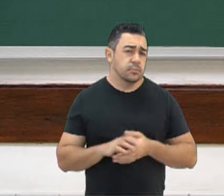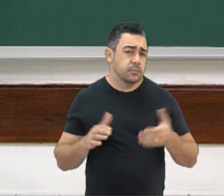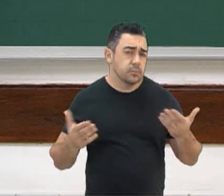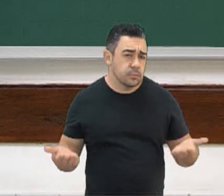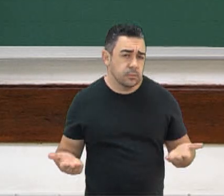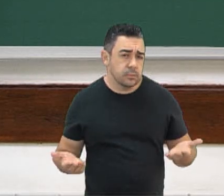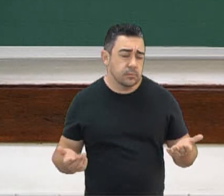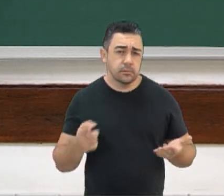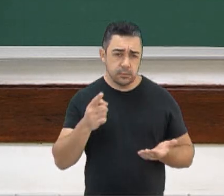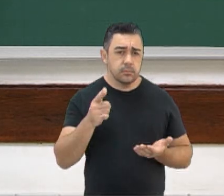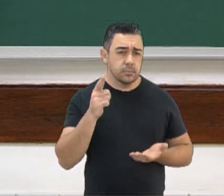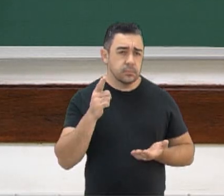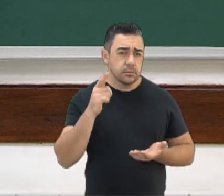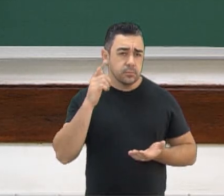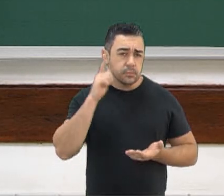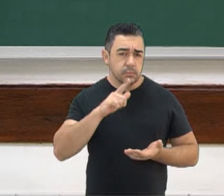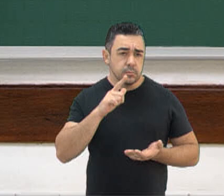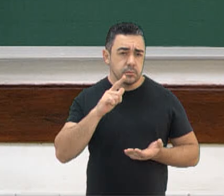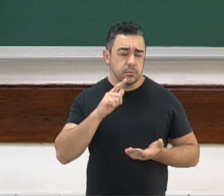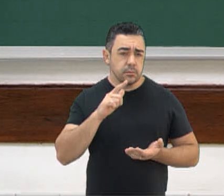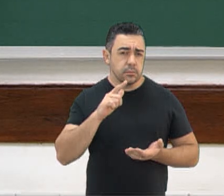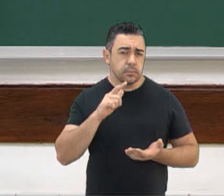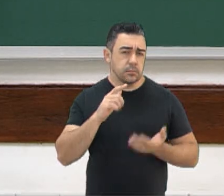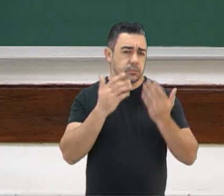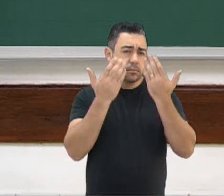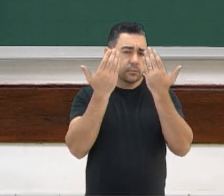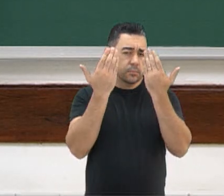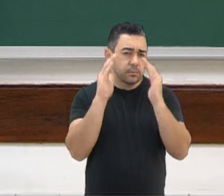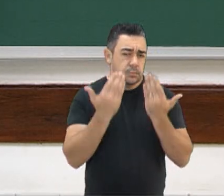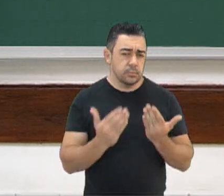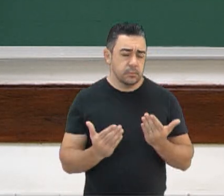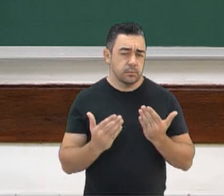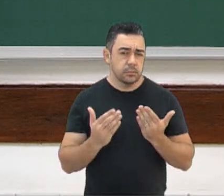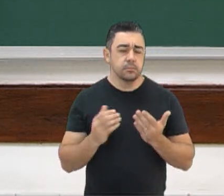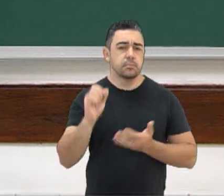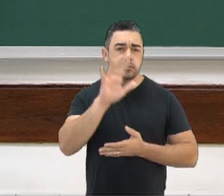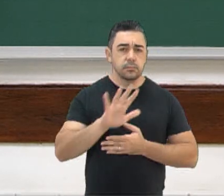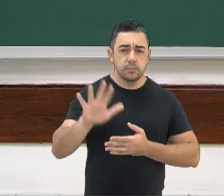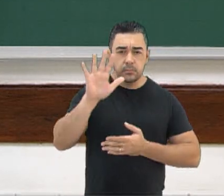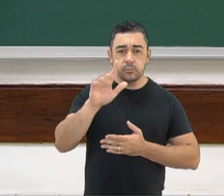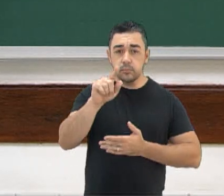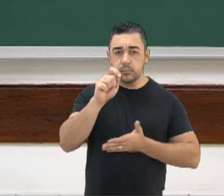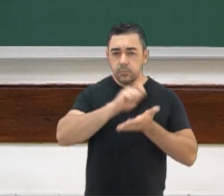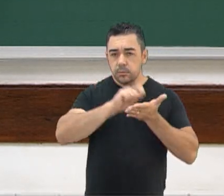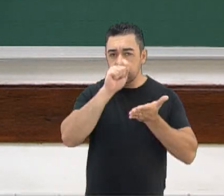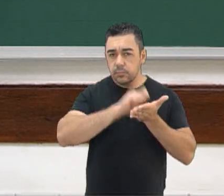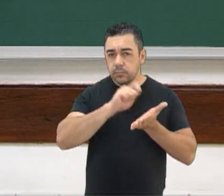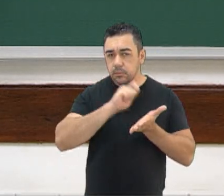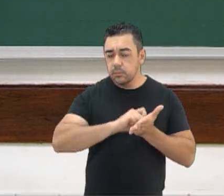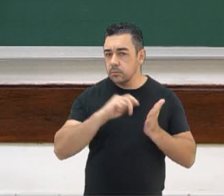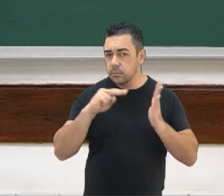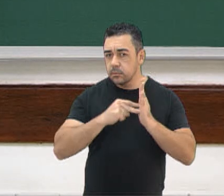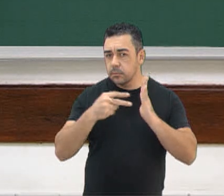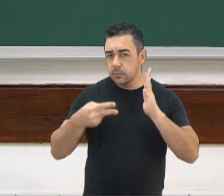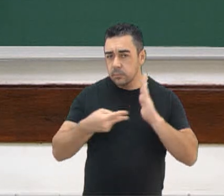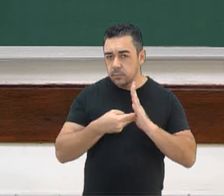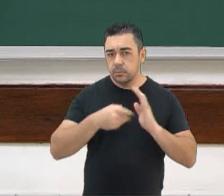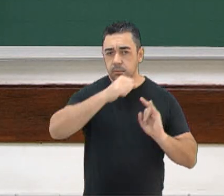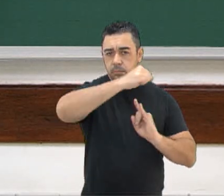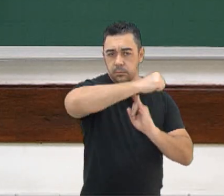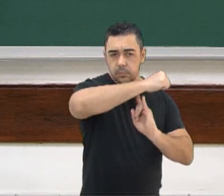Então, você conseguiu analisar a imagem e escrever o que ela representa